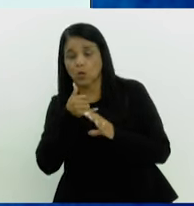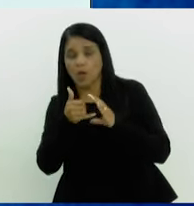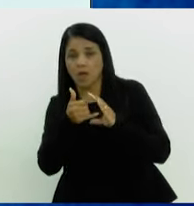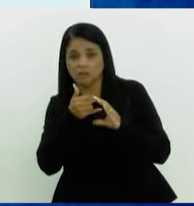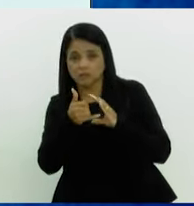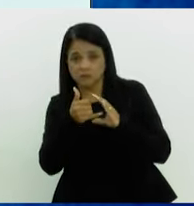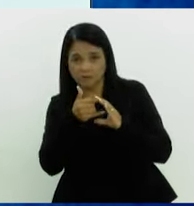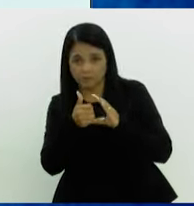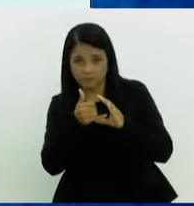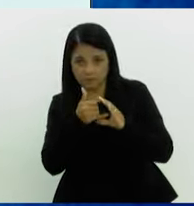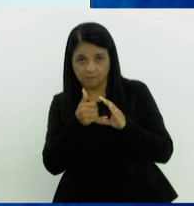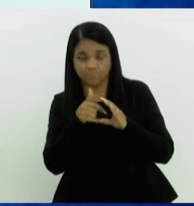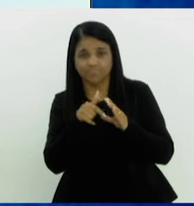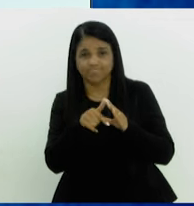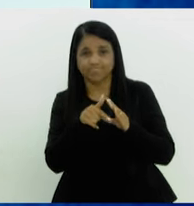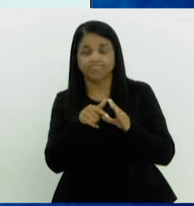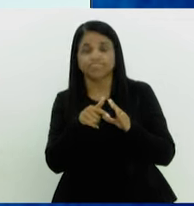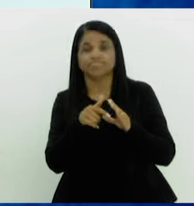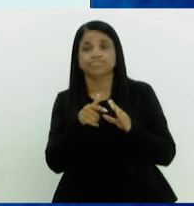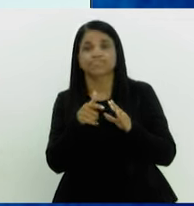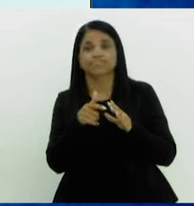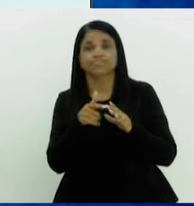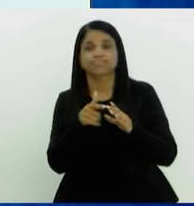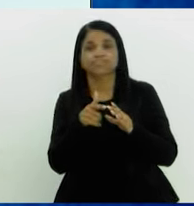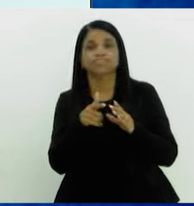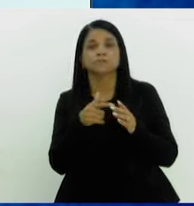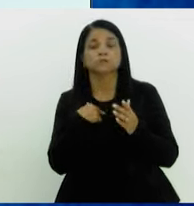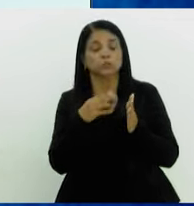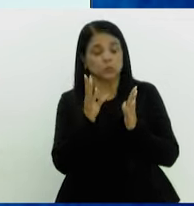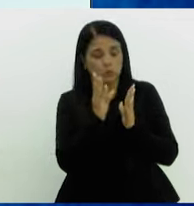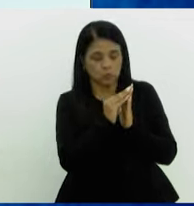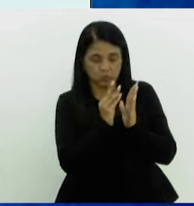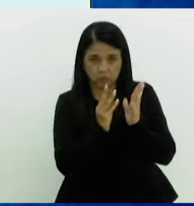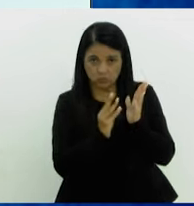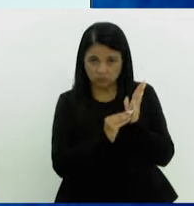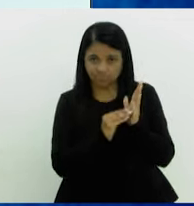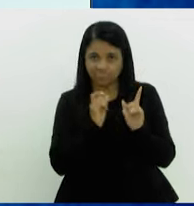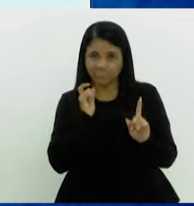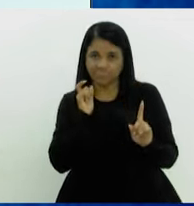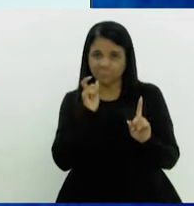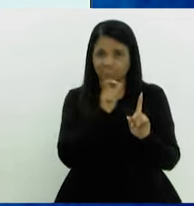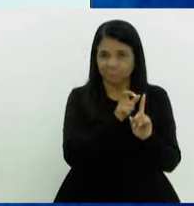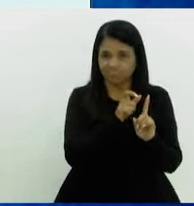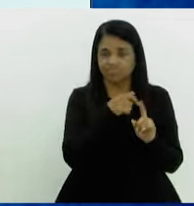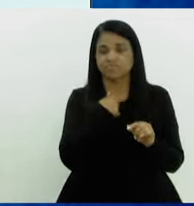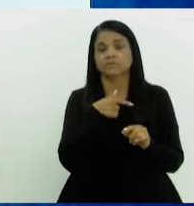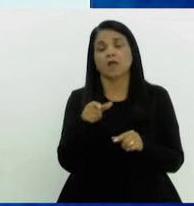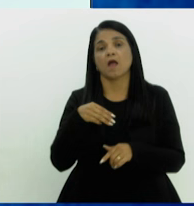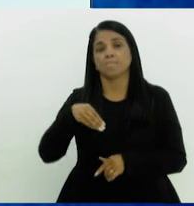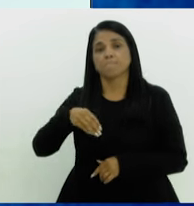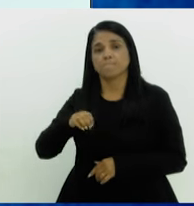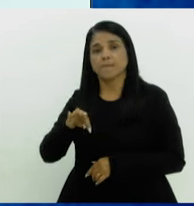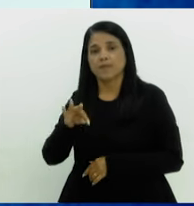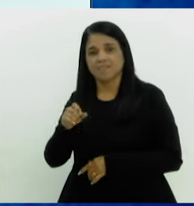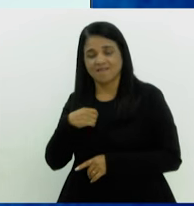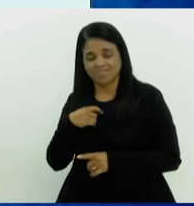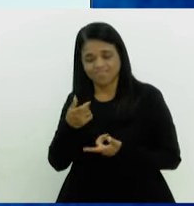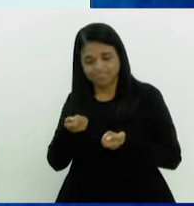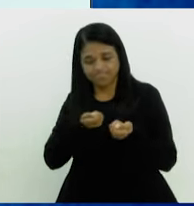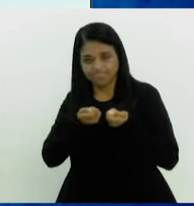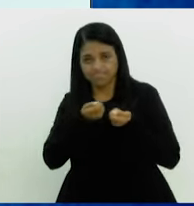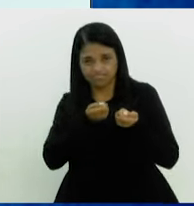criptografado Vocês conseguem reportar um conteúdo ofensivo isso chega pra meta e a meta consegue enxergar esse último